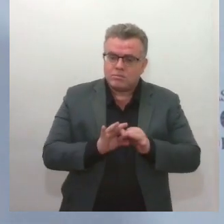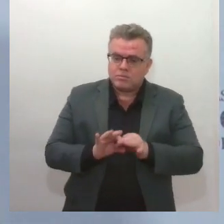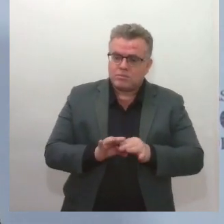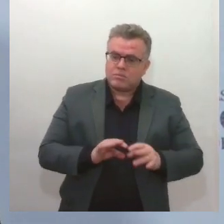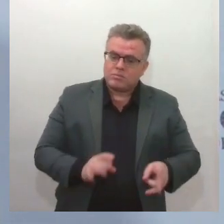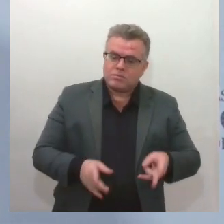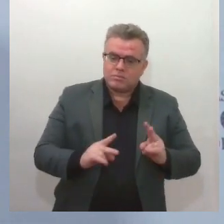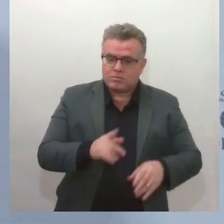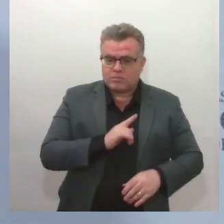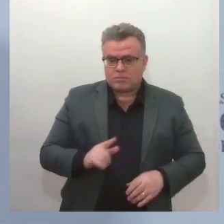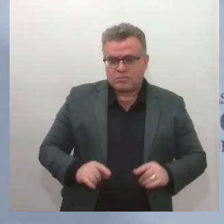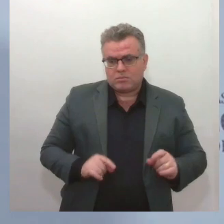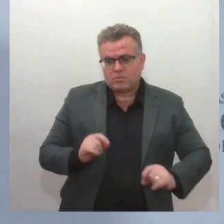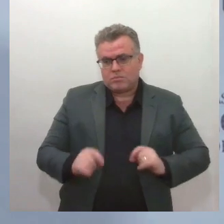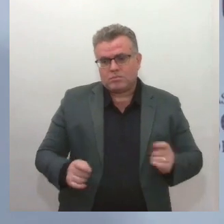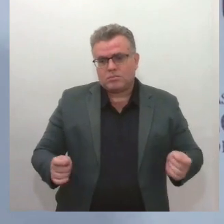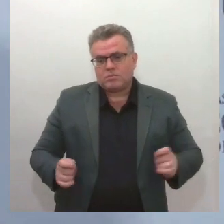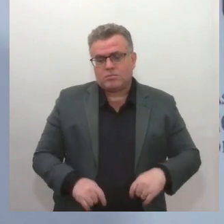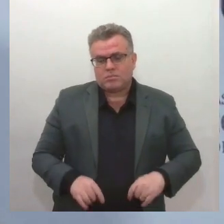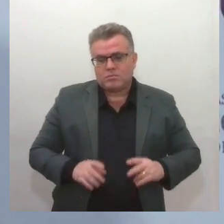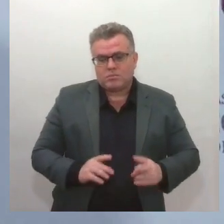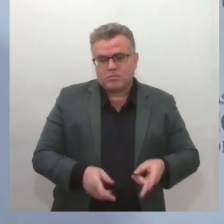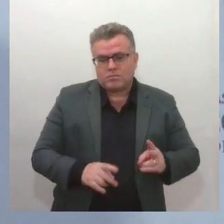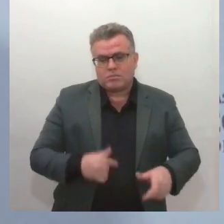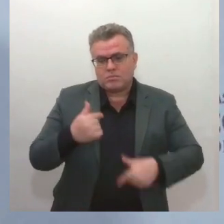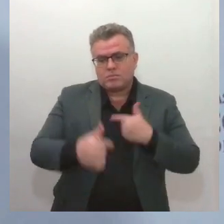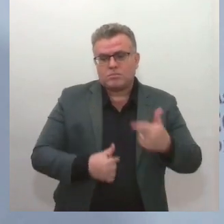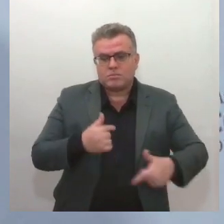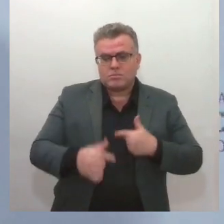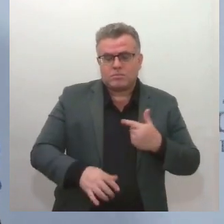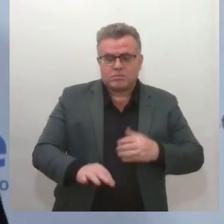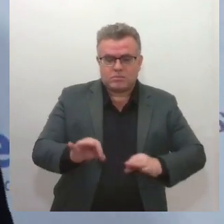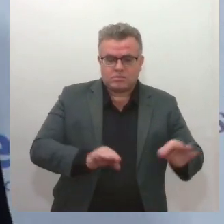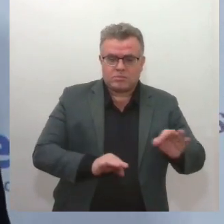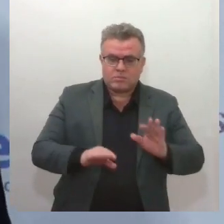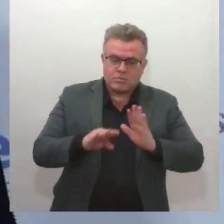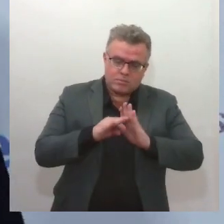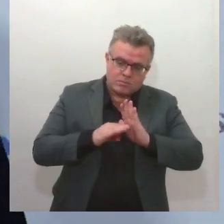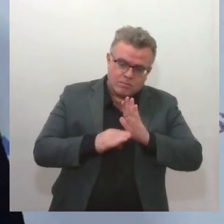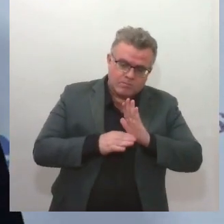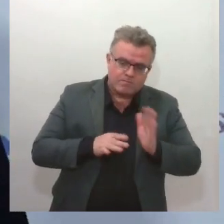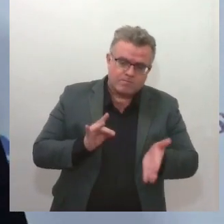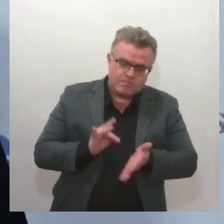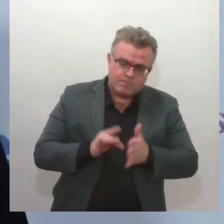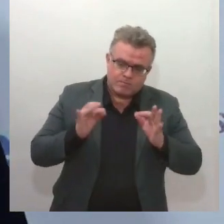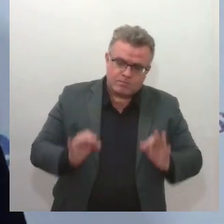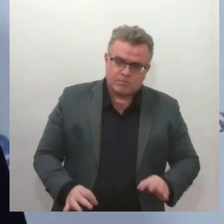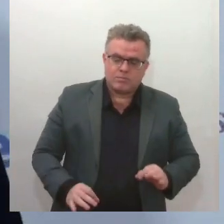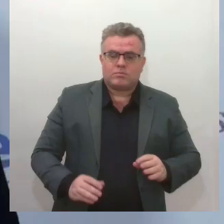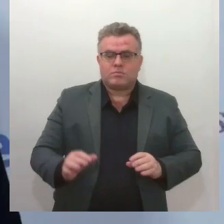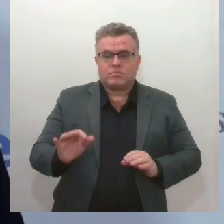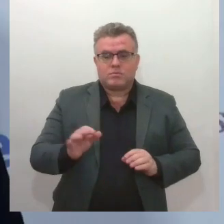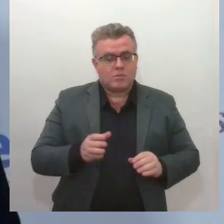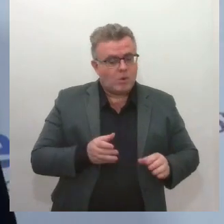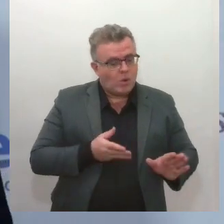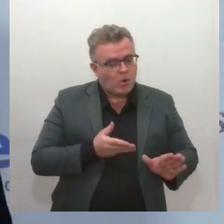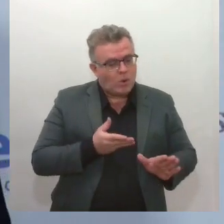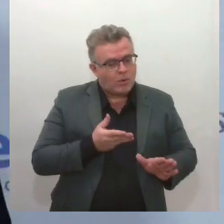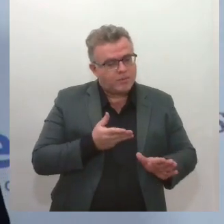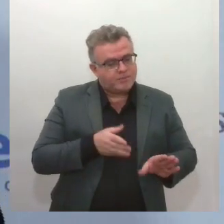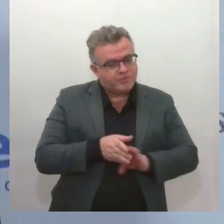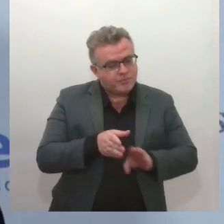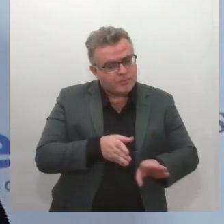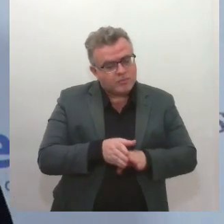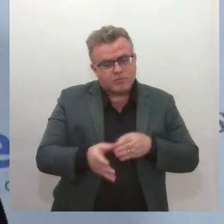o trabalho dele, que é o trabalho de regulamentar, um trabalho de moderar, para que esse projeto ele saia